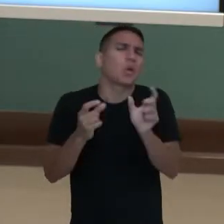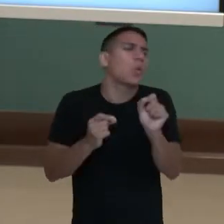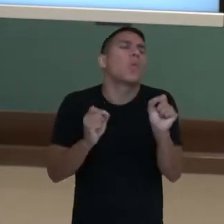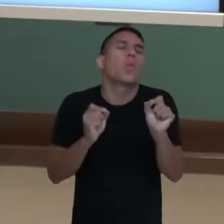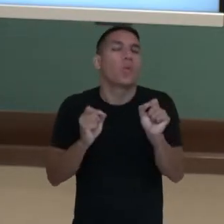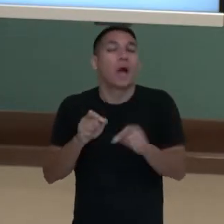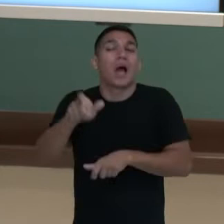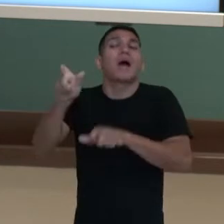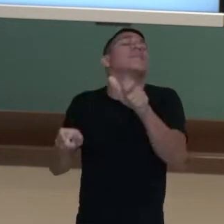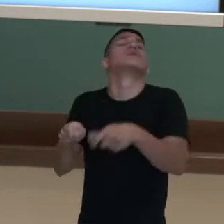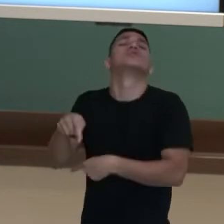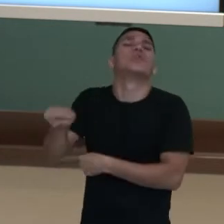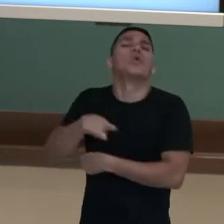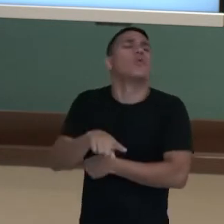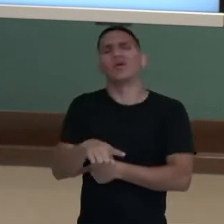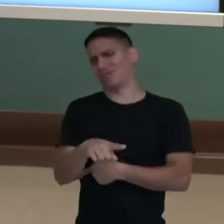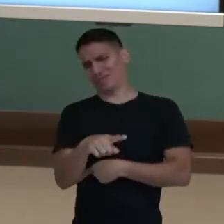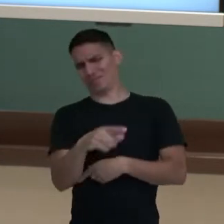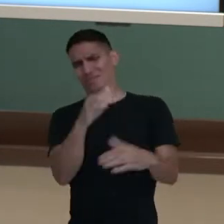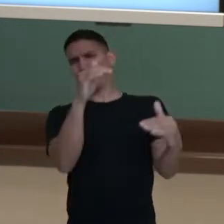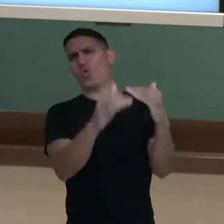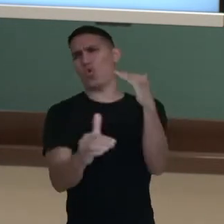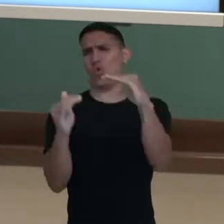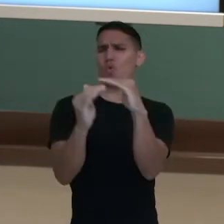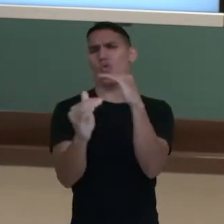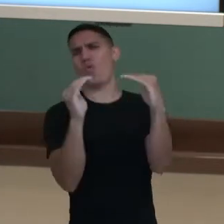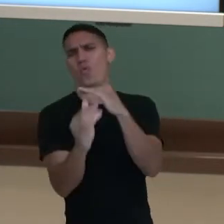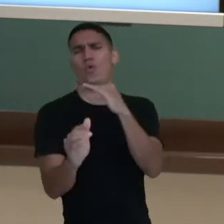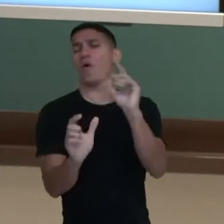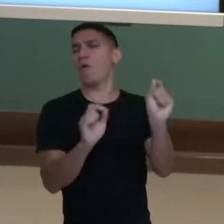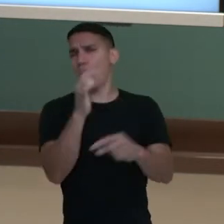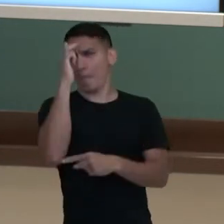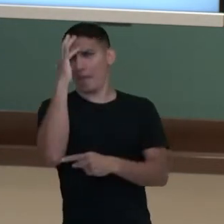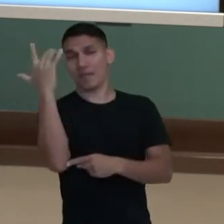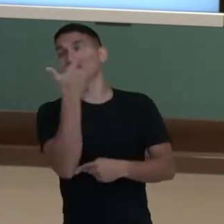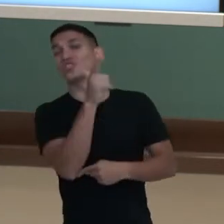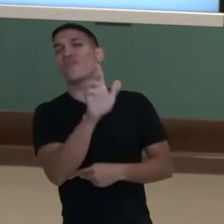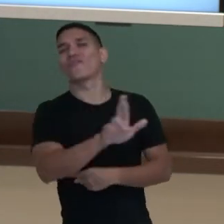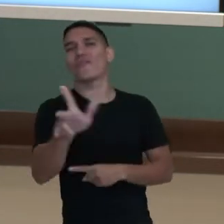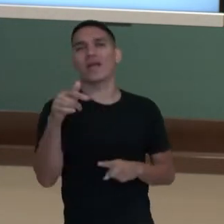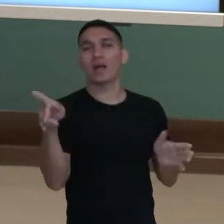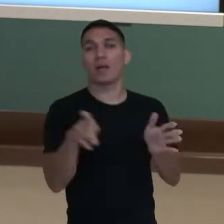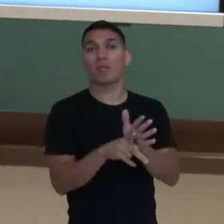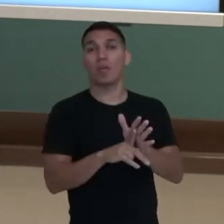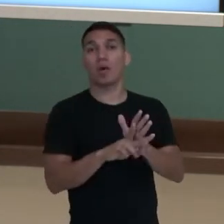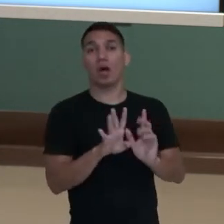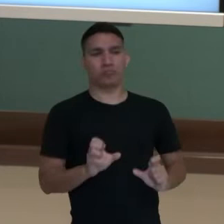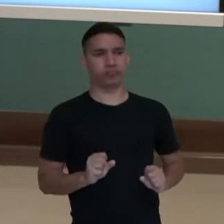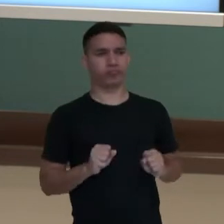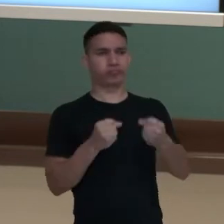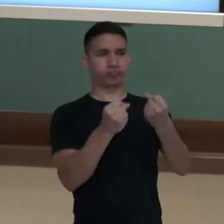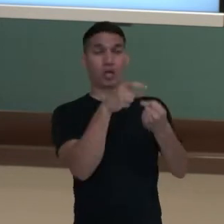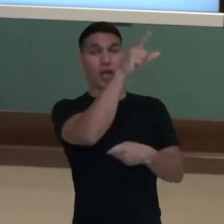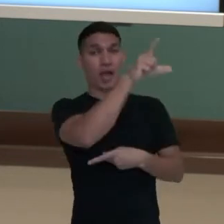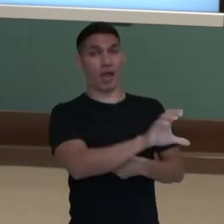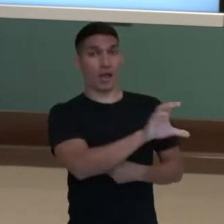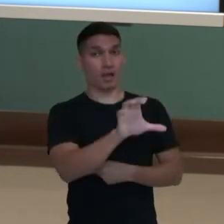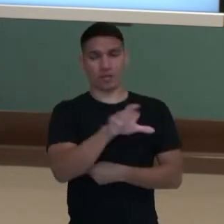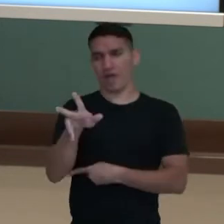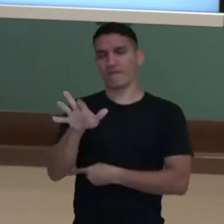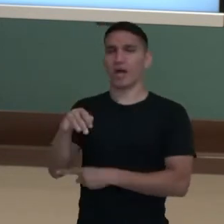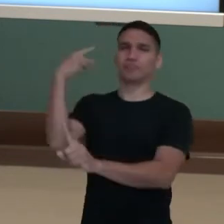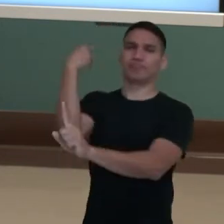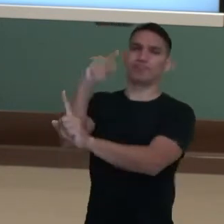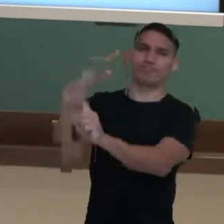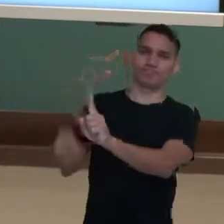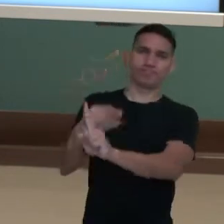que se contrapunham, que pensavam contrário a esse poder em ascensão que era a Igreja Católica? Iam para a Inquisição, né?